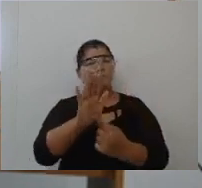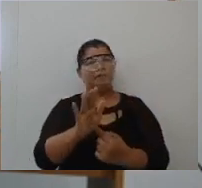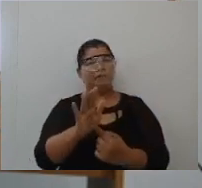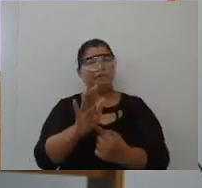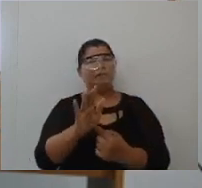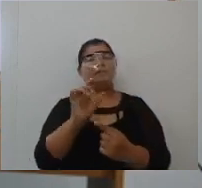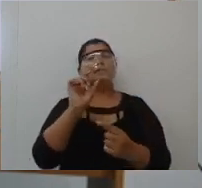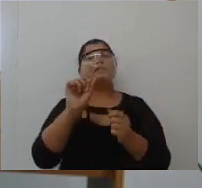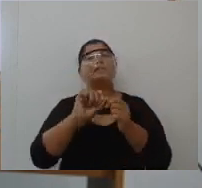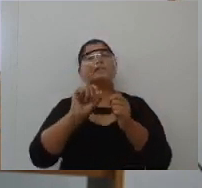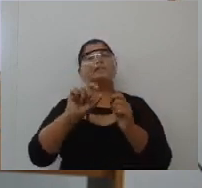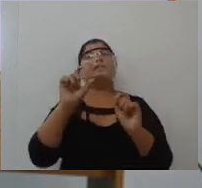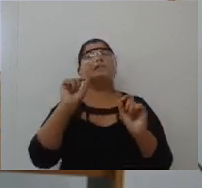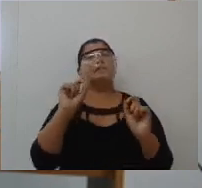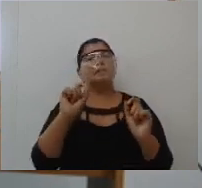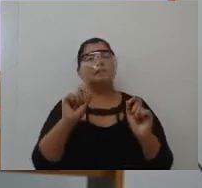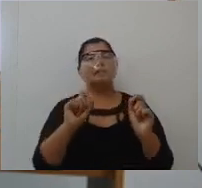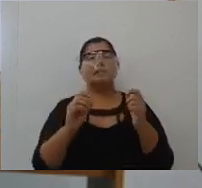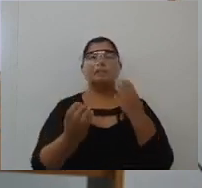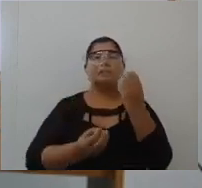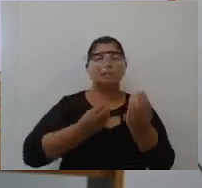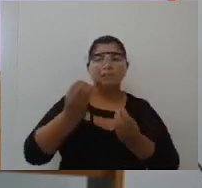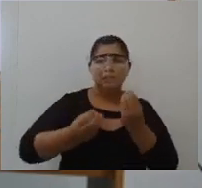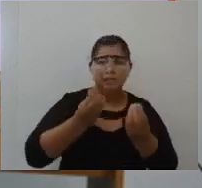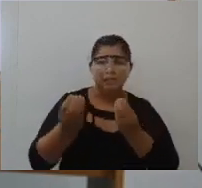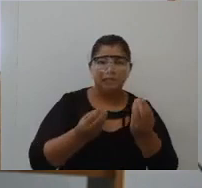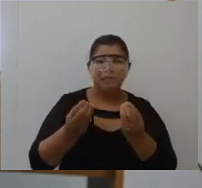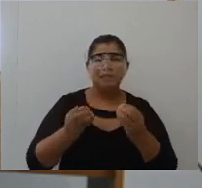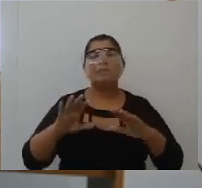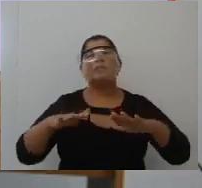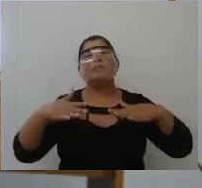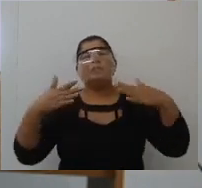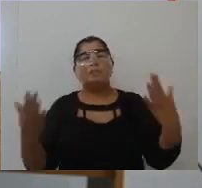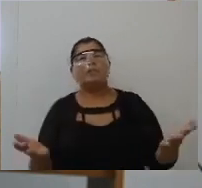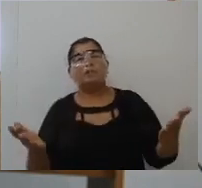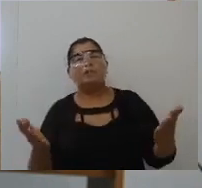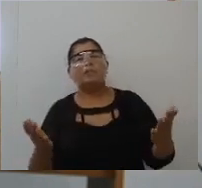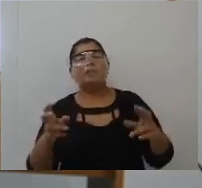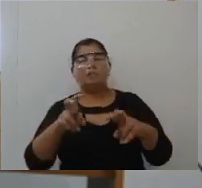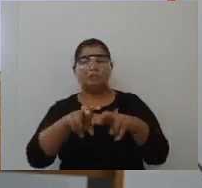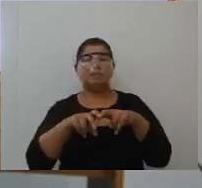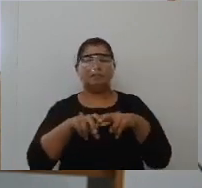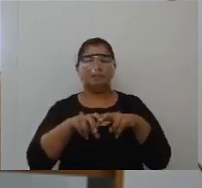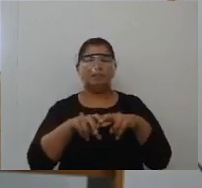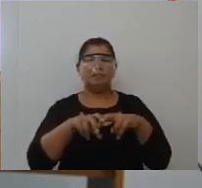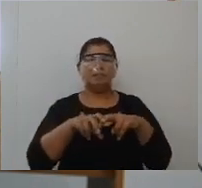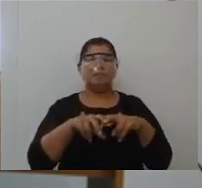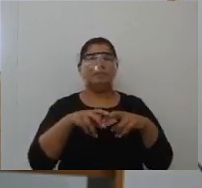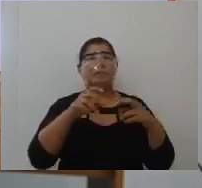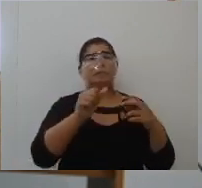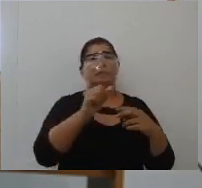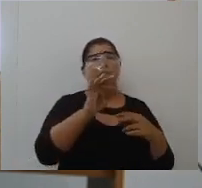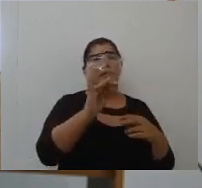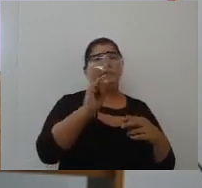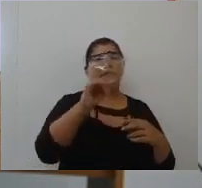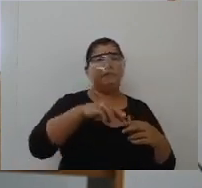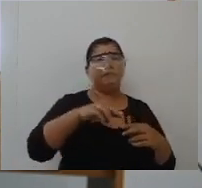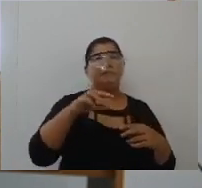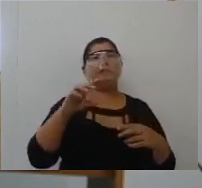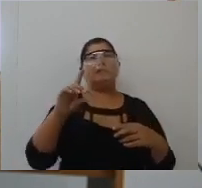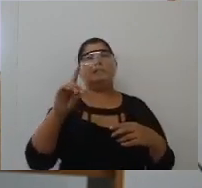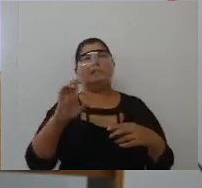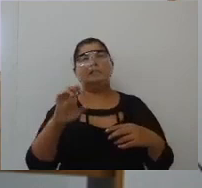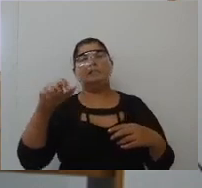vai fazer, como ele vai fazer e com qual finalidade, né? Então, o a fim de que, com o